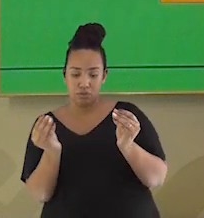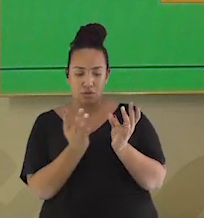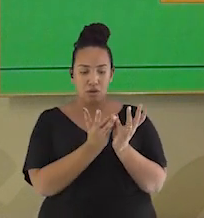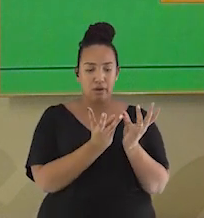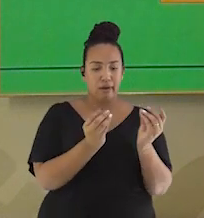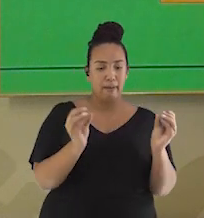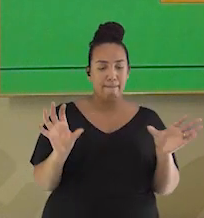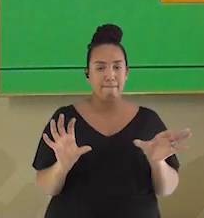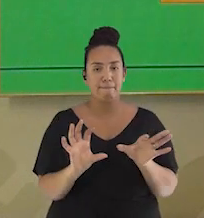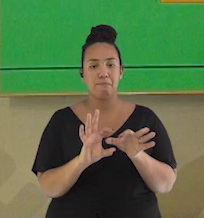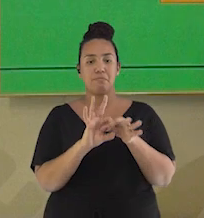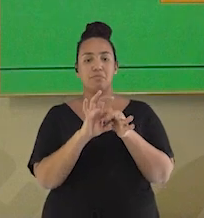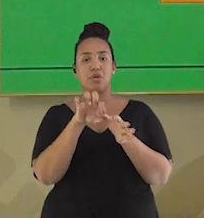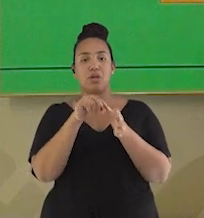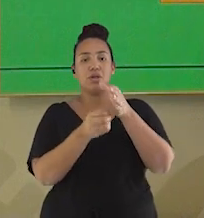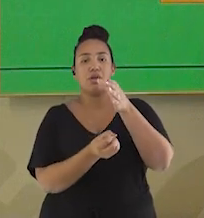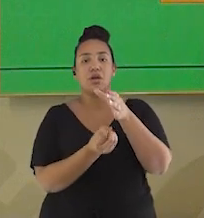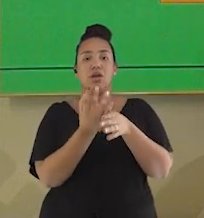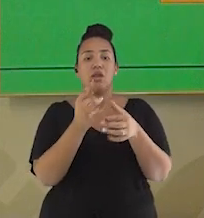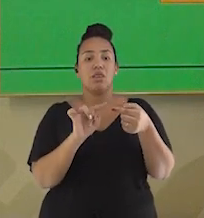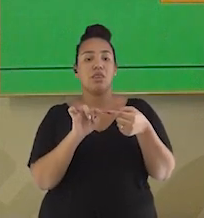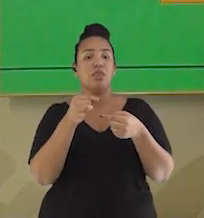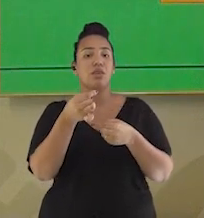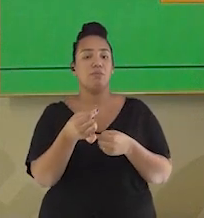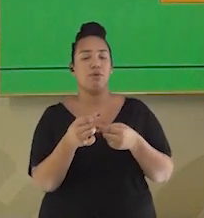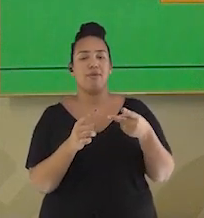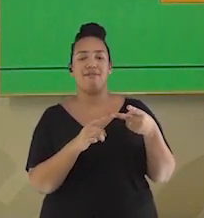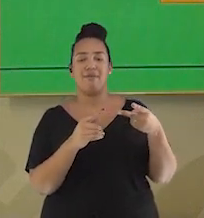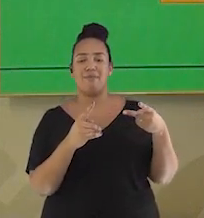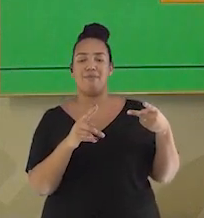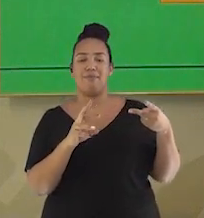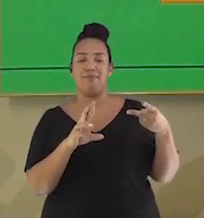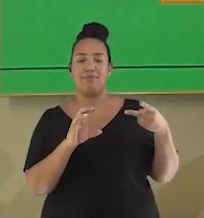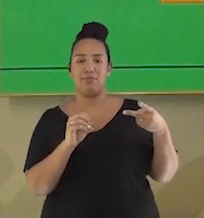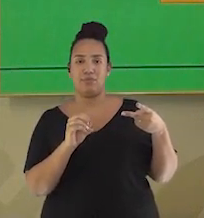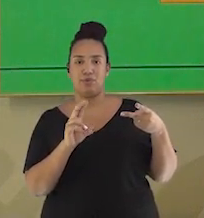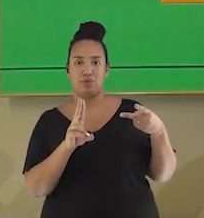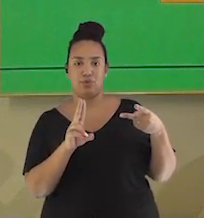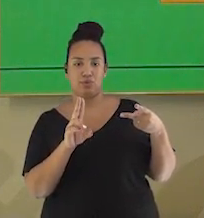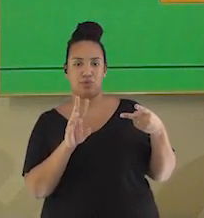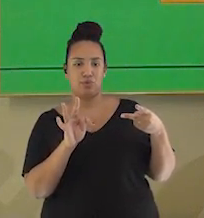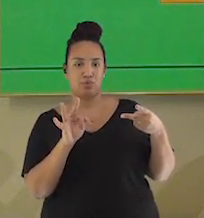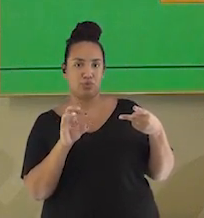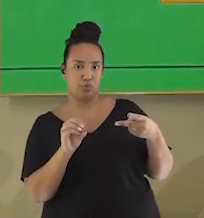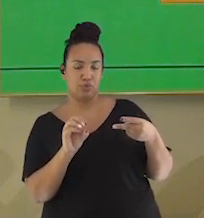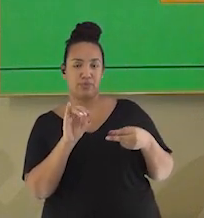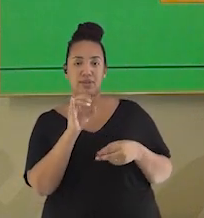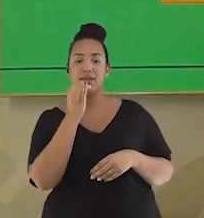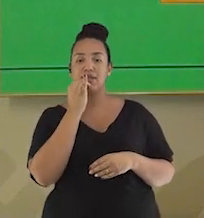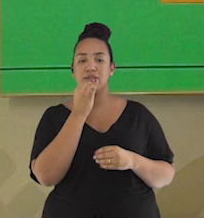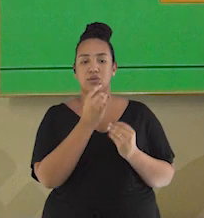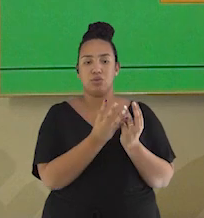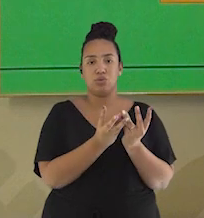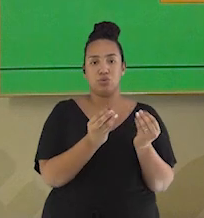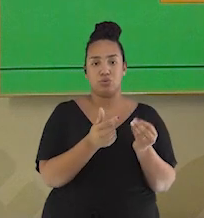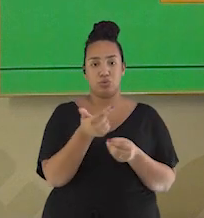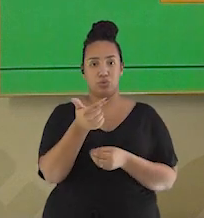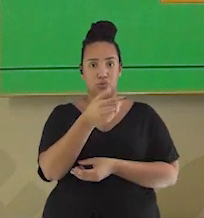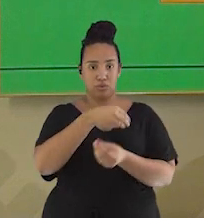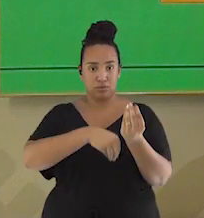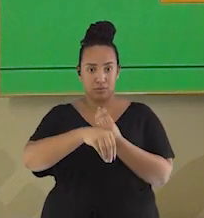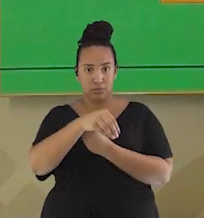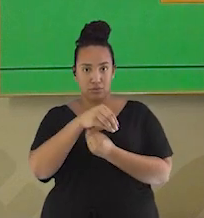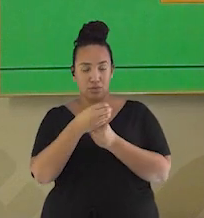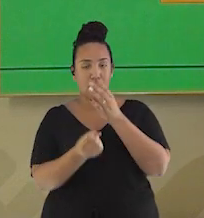o produto, que é este daqui. Então, se a gente tem dois reagentes se misturando, essa